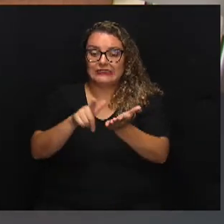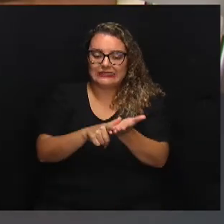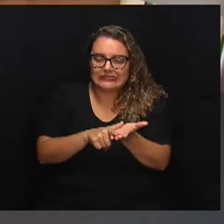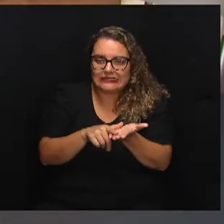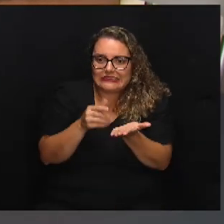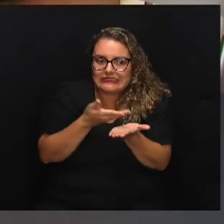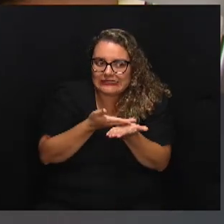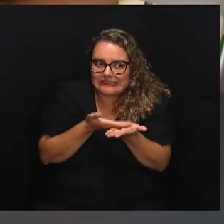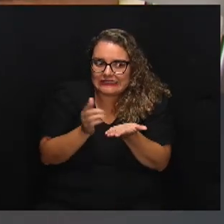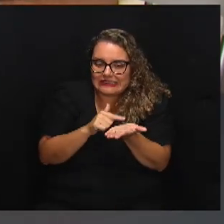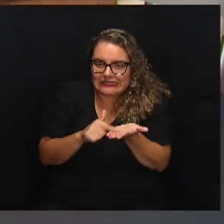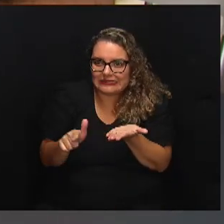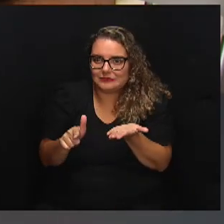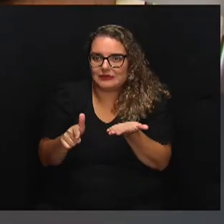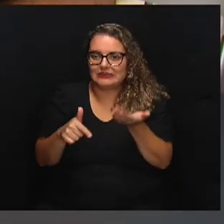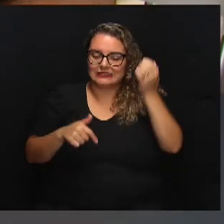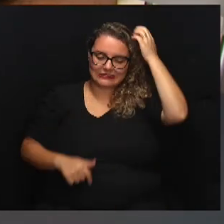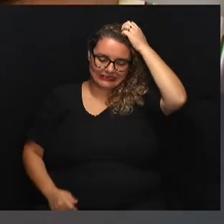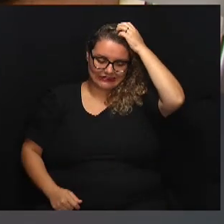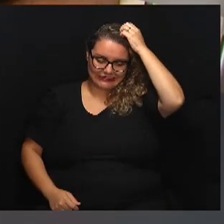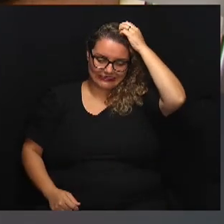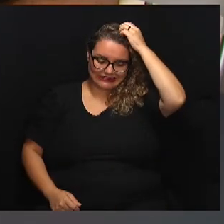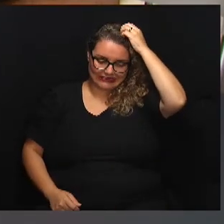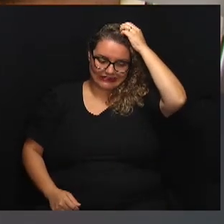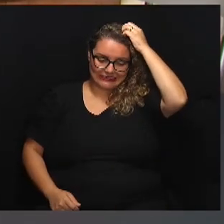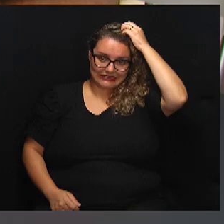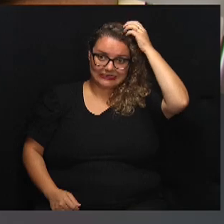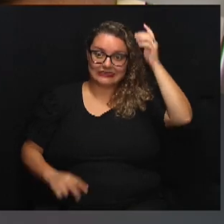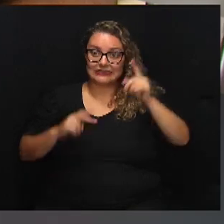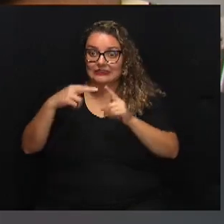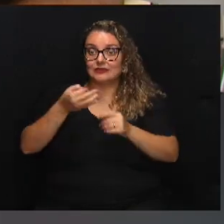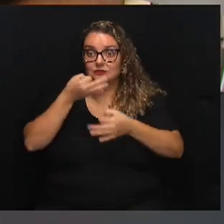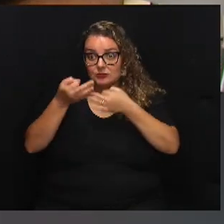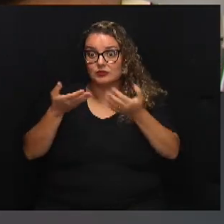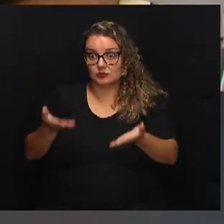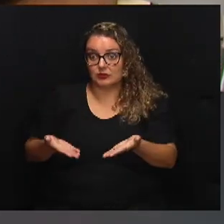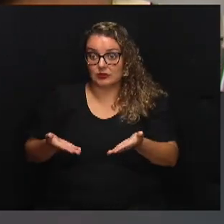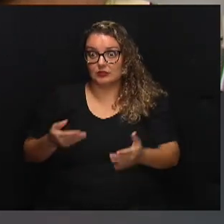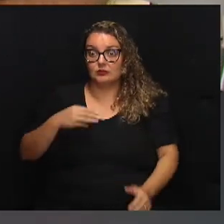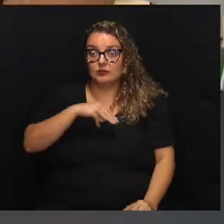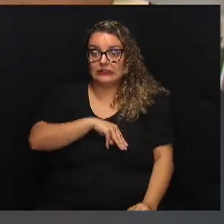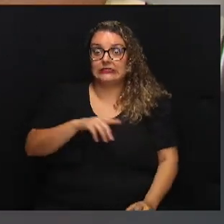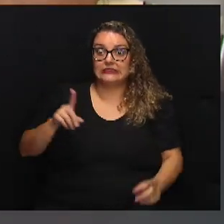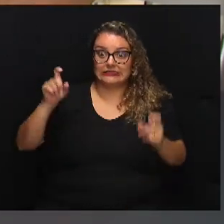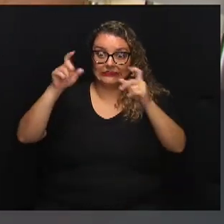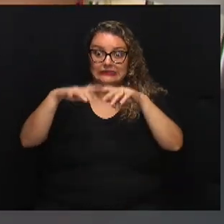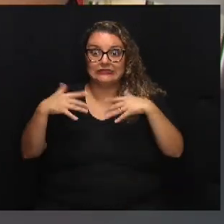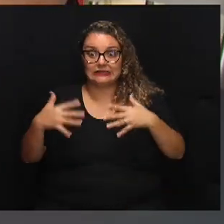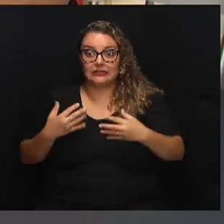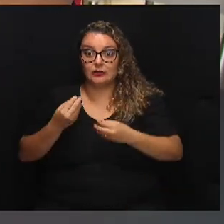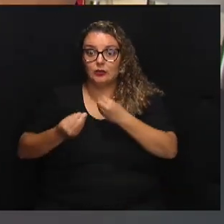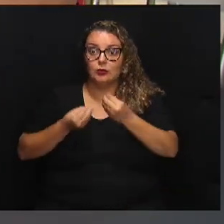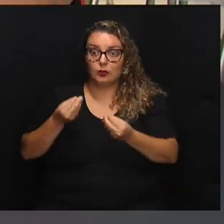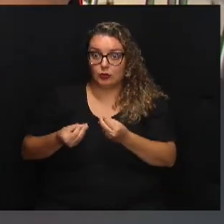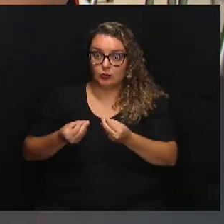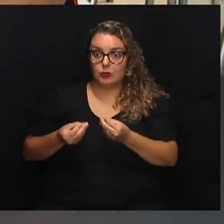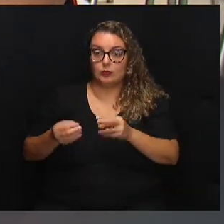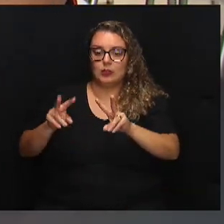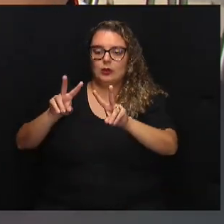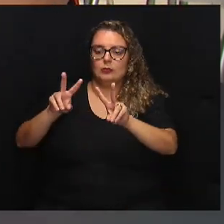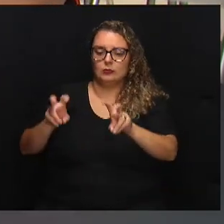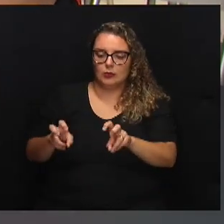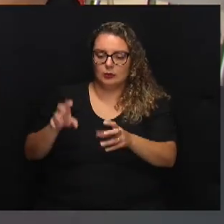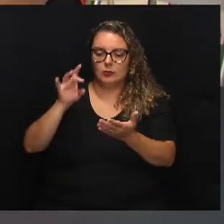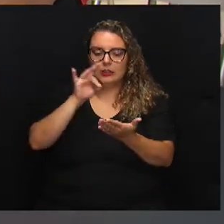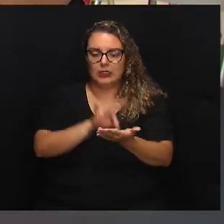que manifestar a sua opinião, o seu ponto de vista. E é claro que ali nós estamos diante de uma tarefa árdua, né? Quer dizer, como que eu pego um assunto da